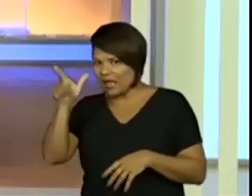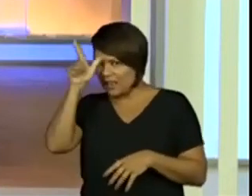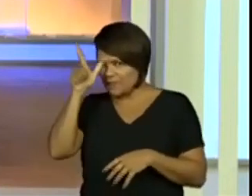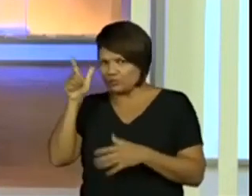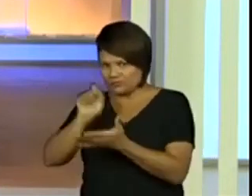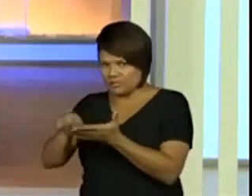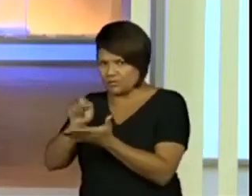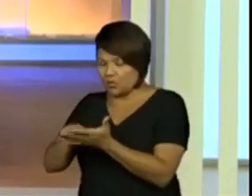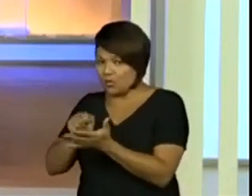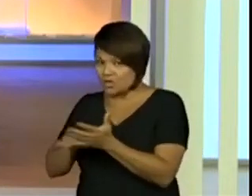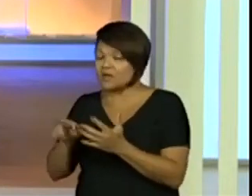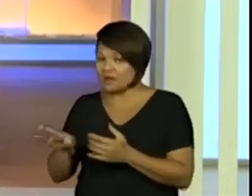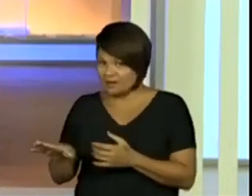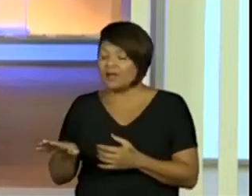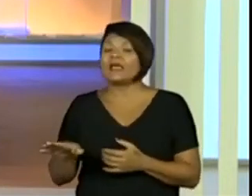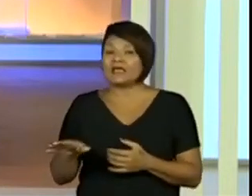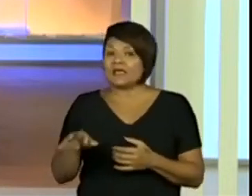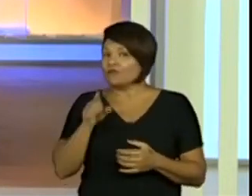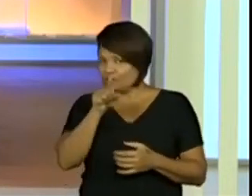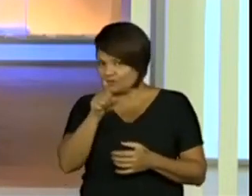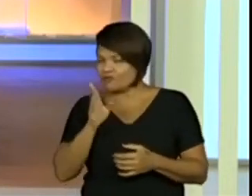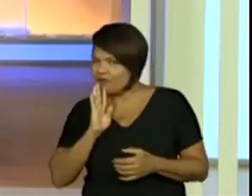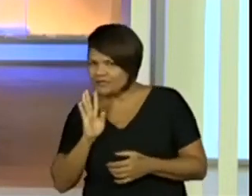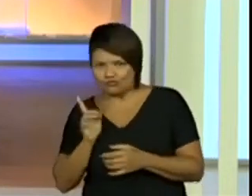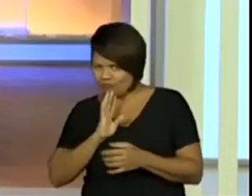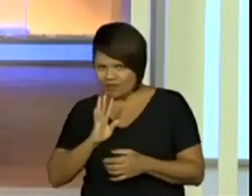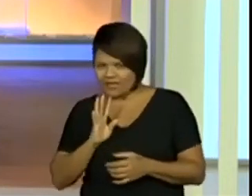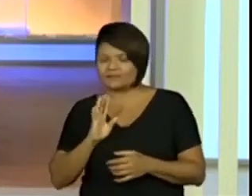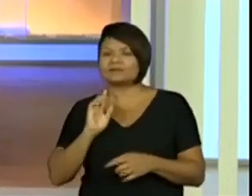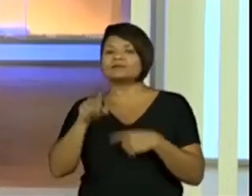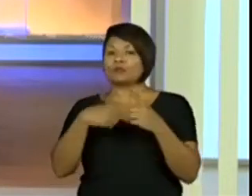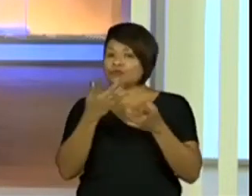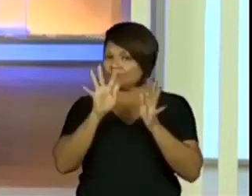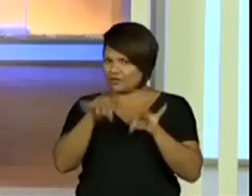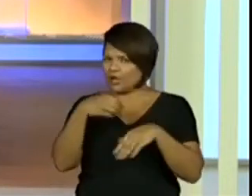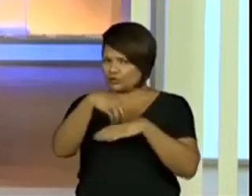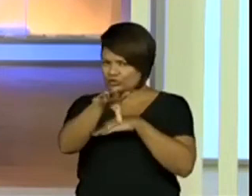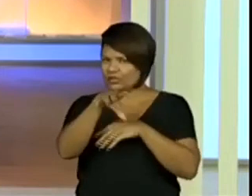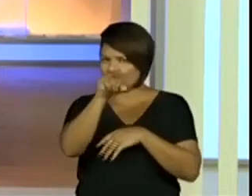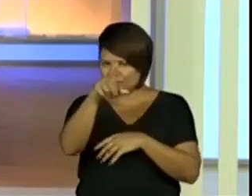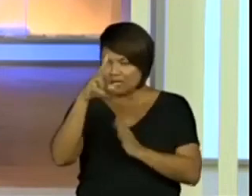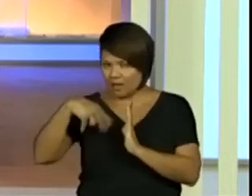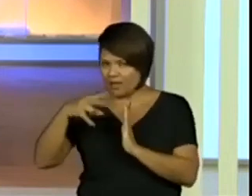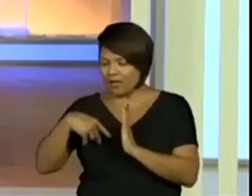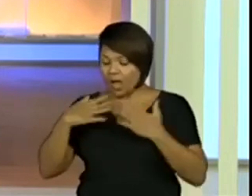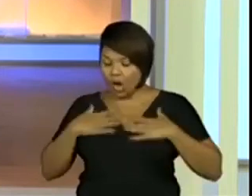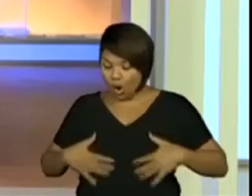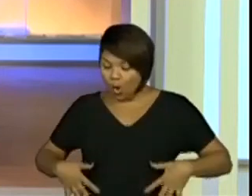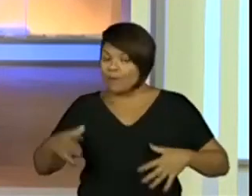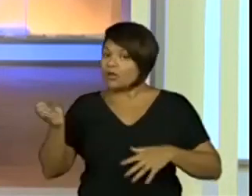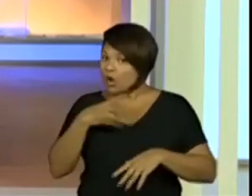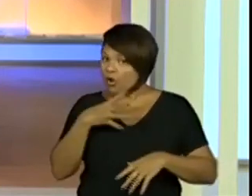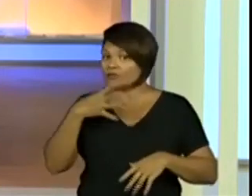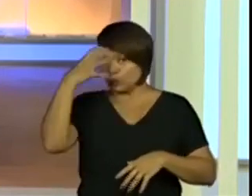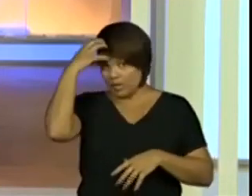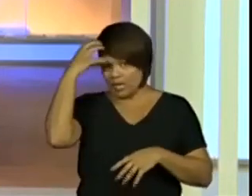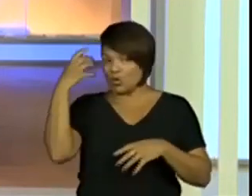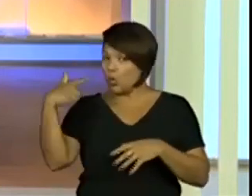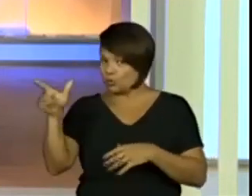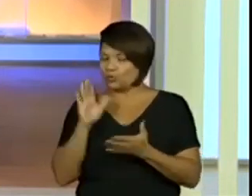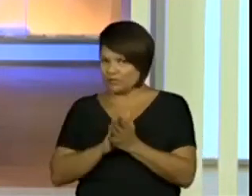do que fala, quem não, vai ficar a dica lá no final. E vamos discutir um pouquinho sobre ele.